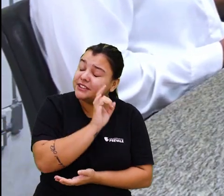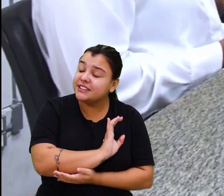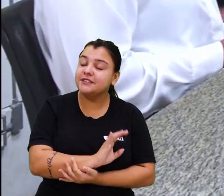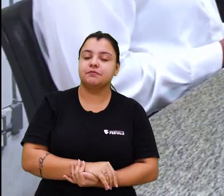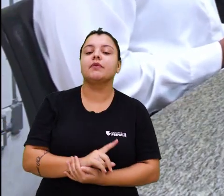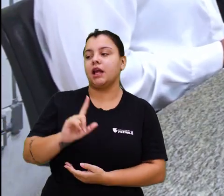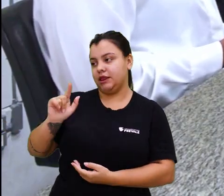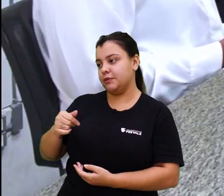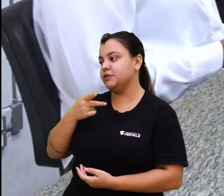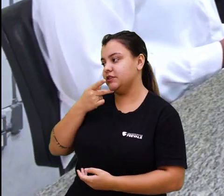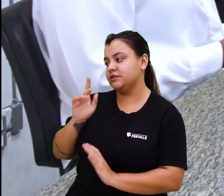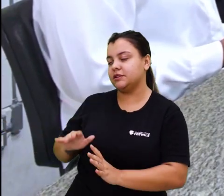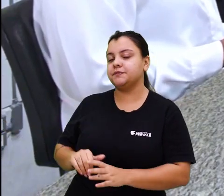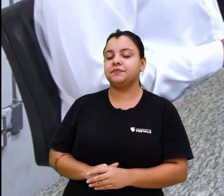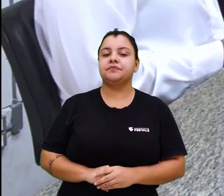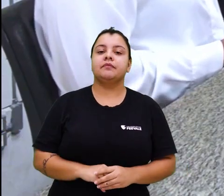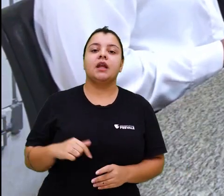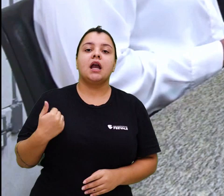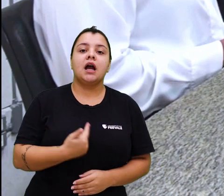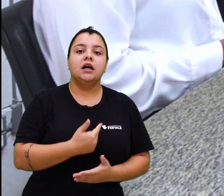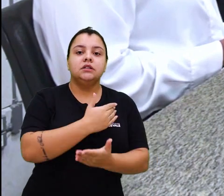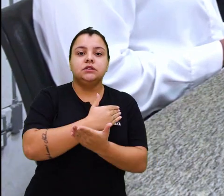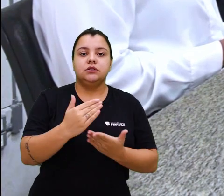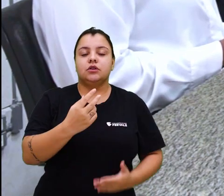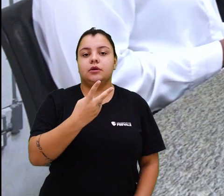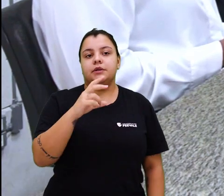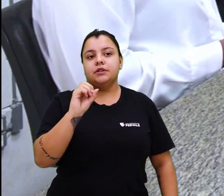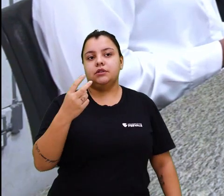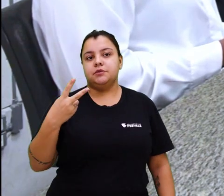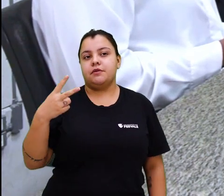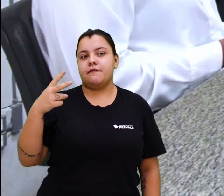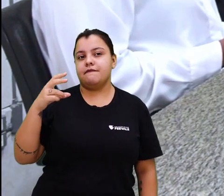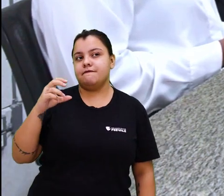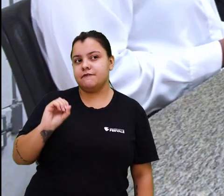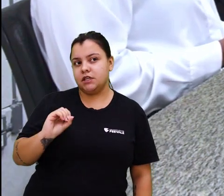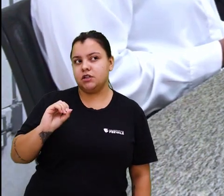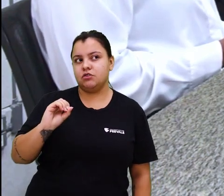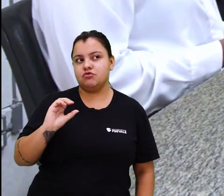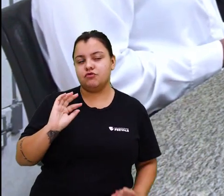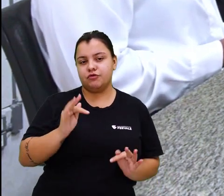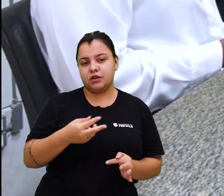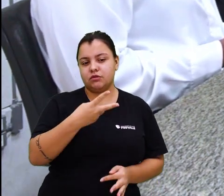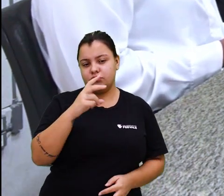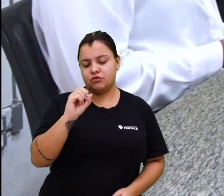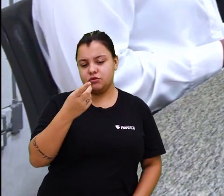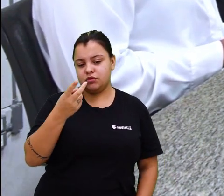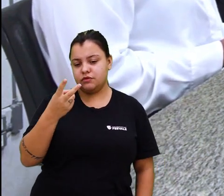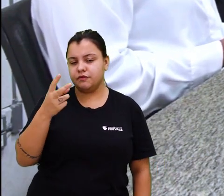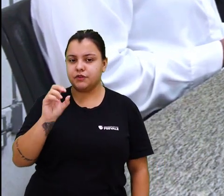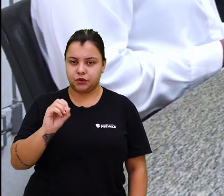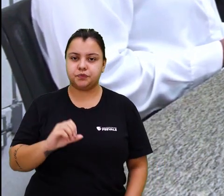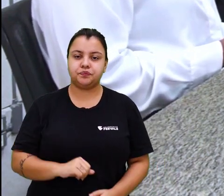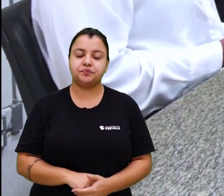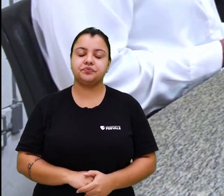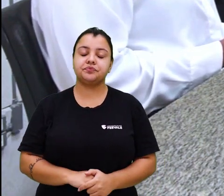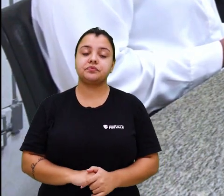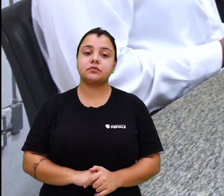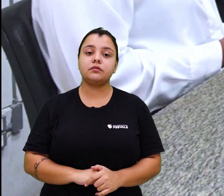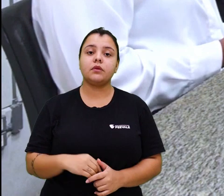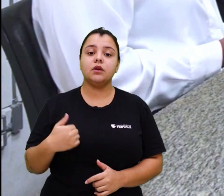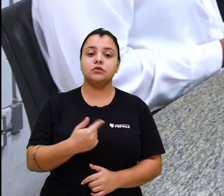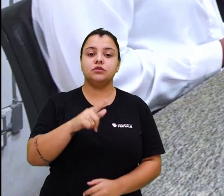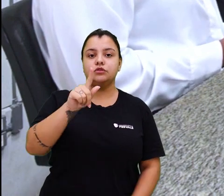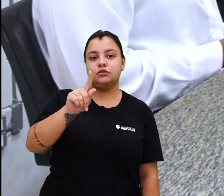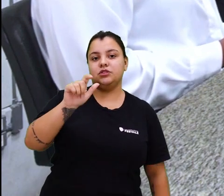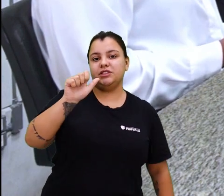depois eles vão falar também a gente começou em 2020 20 final de 2020 ã com o nosso